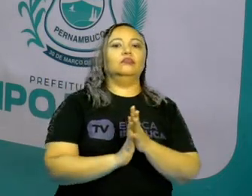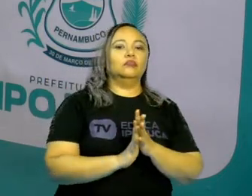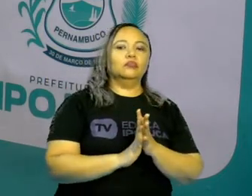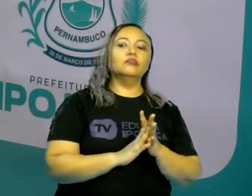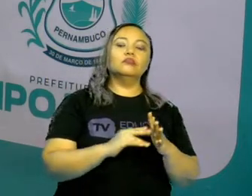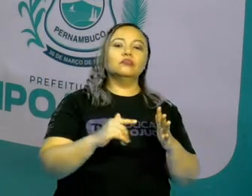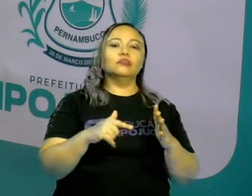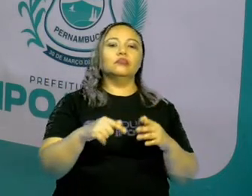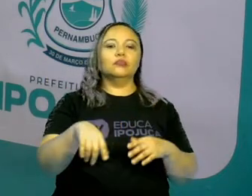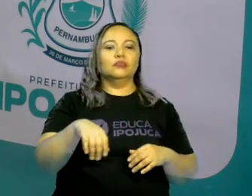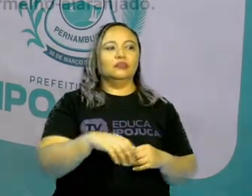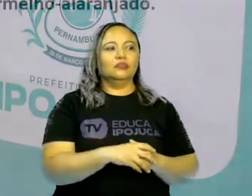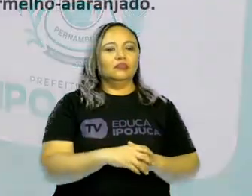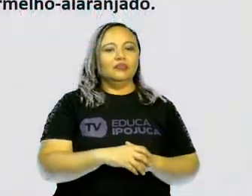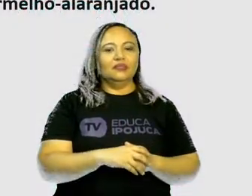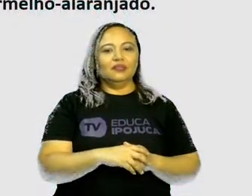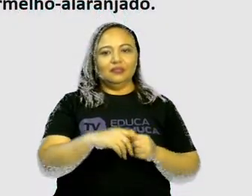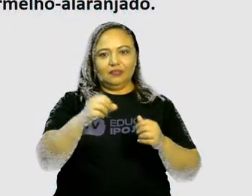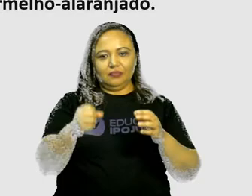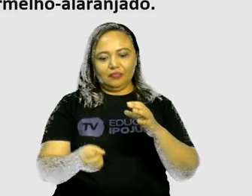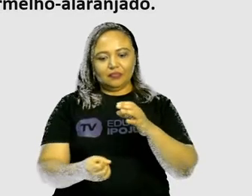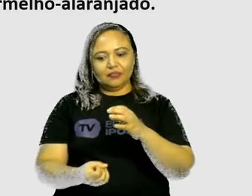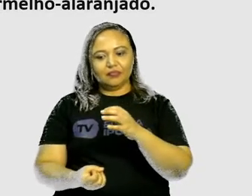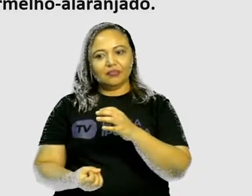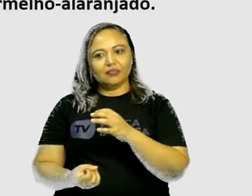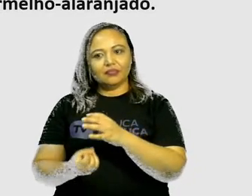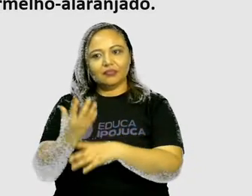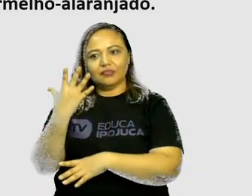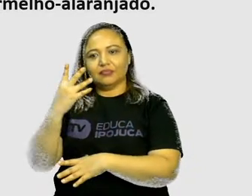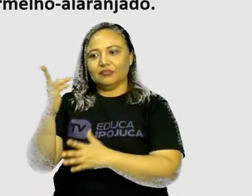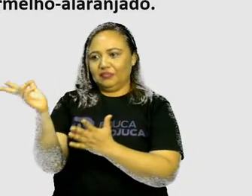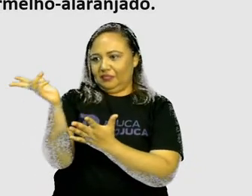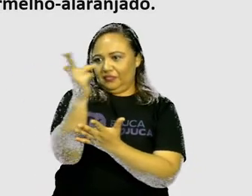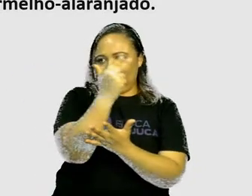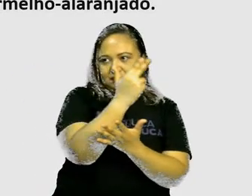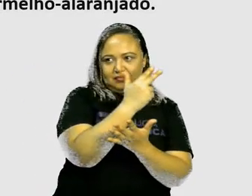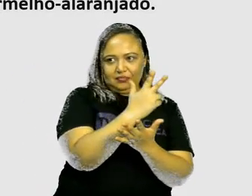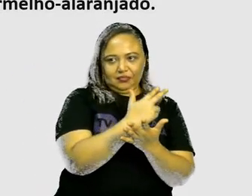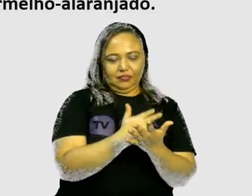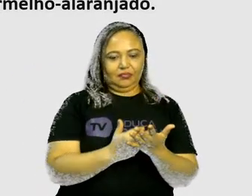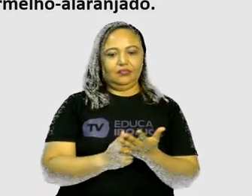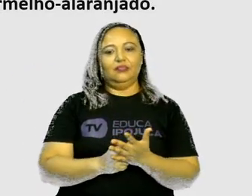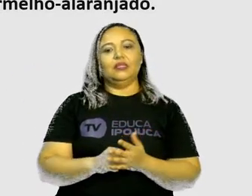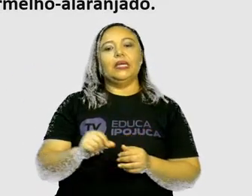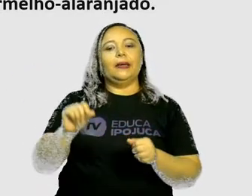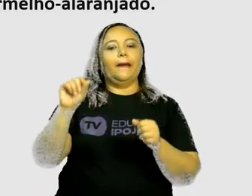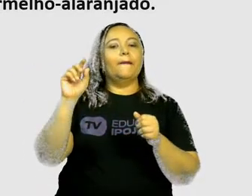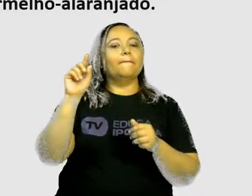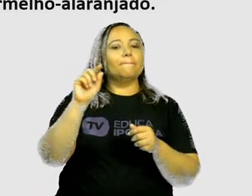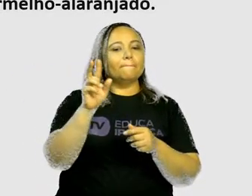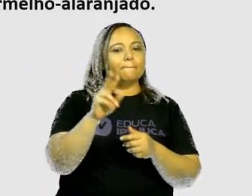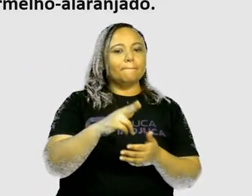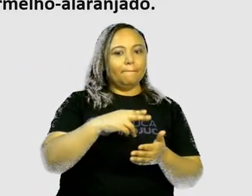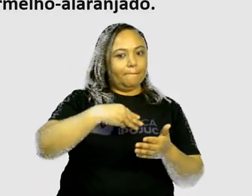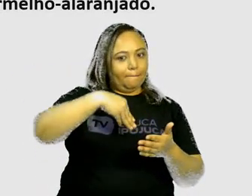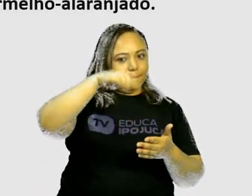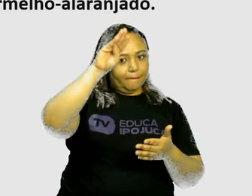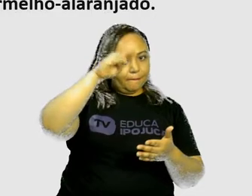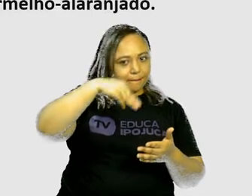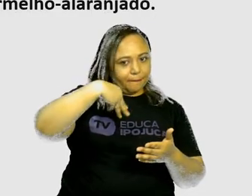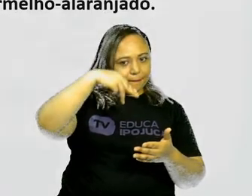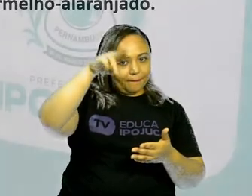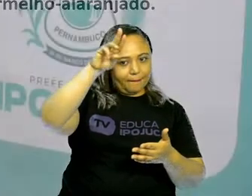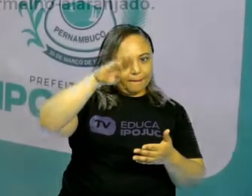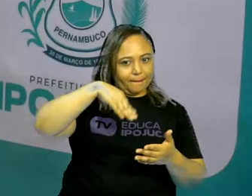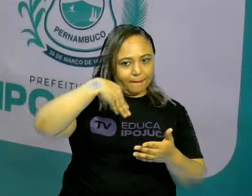atividade, que essa aula foi boa demais, olha aí. Crie um belo desenho e depois pinte com as cores primárias, veja só. Faça